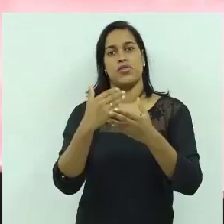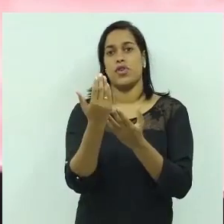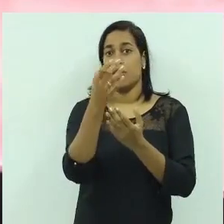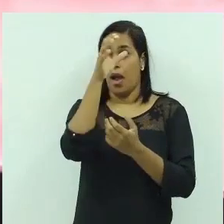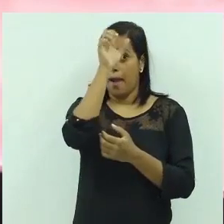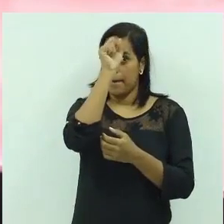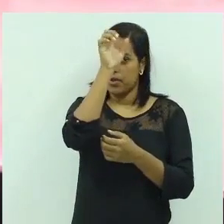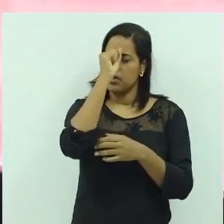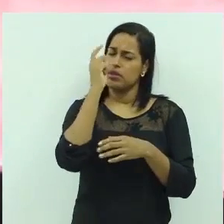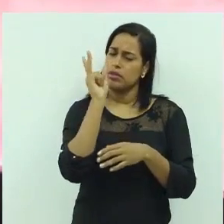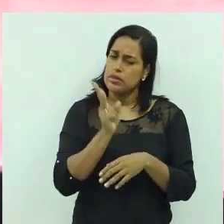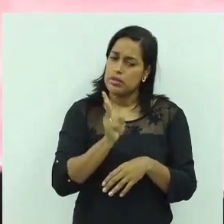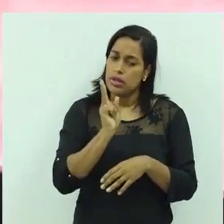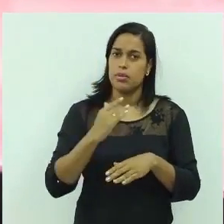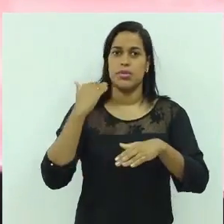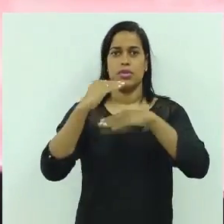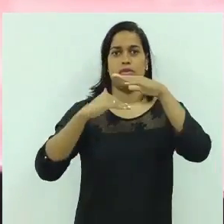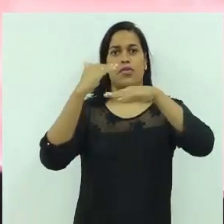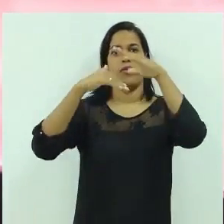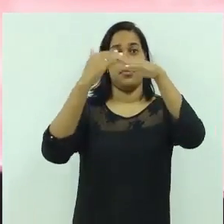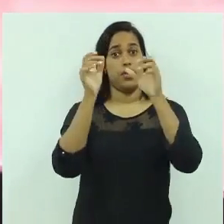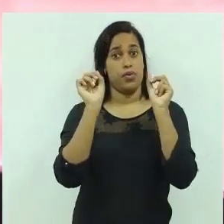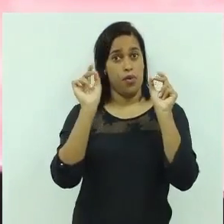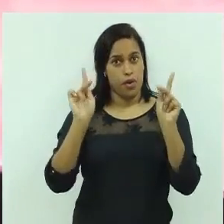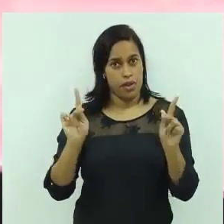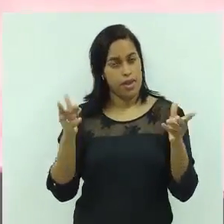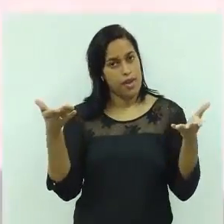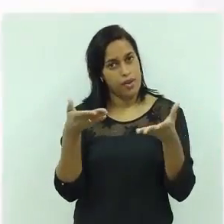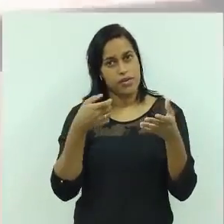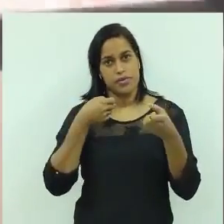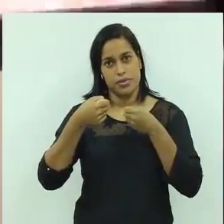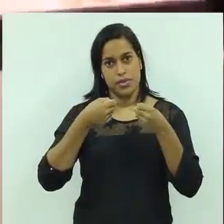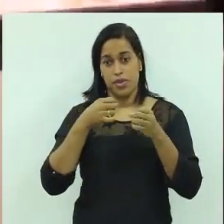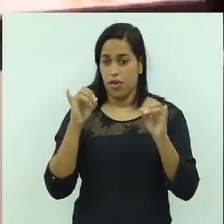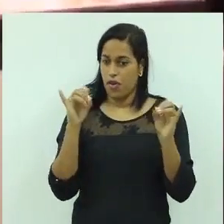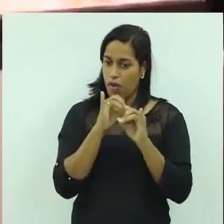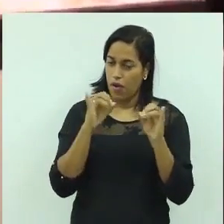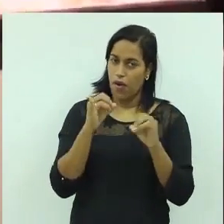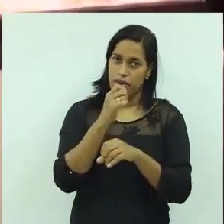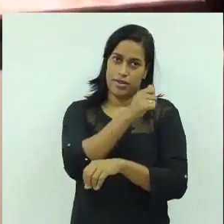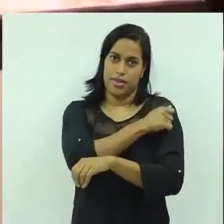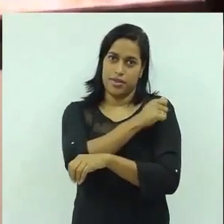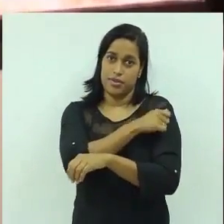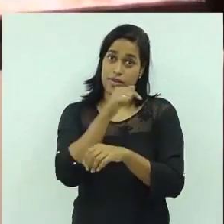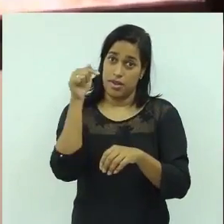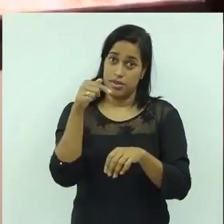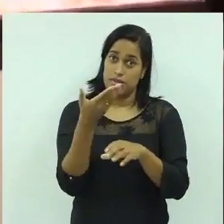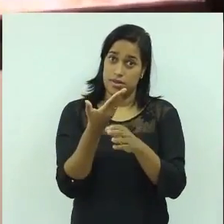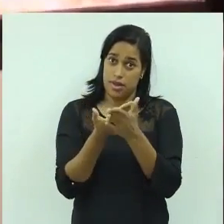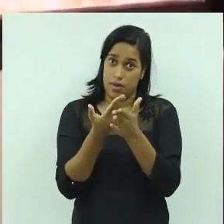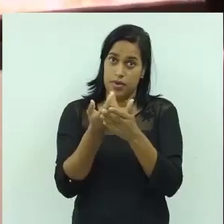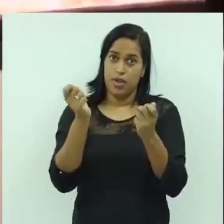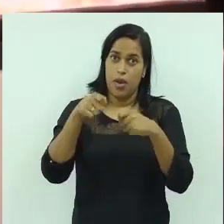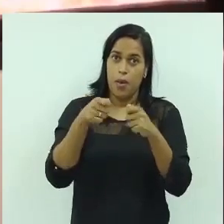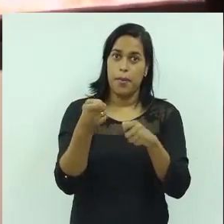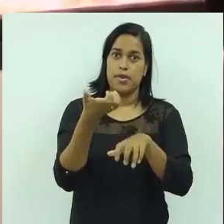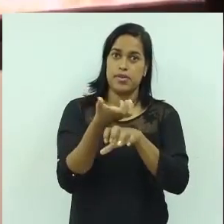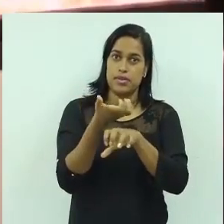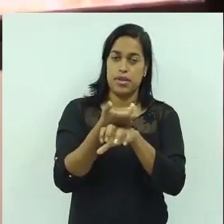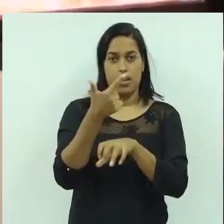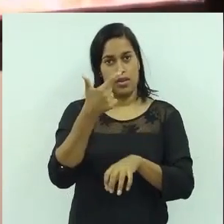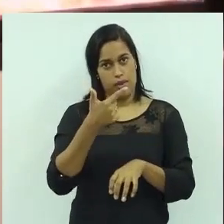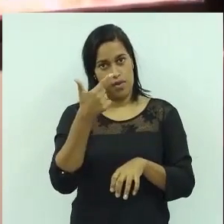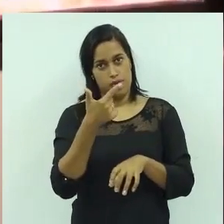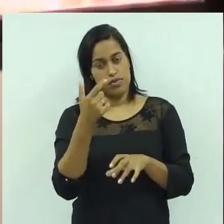em constante desenvolvimento, ok? Vamos à entrevista. Olá, alunos. Nessa aula da competência 2 de gestão de carreira, nós vamos